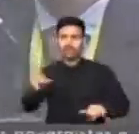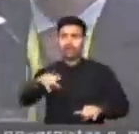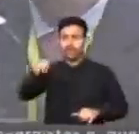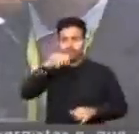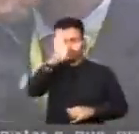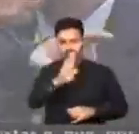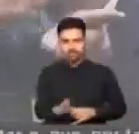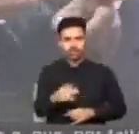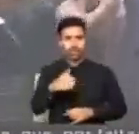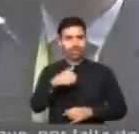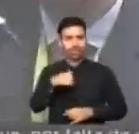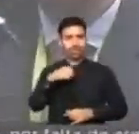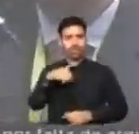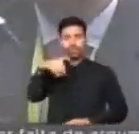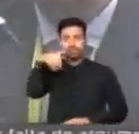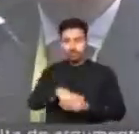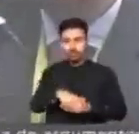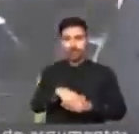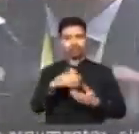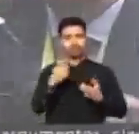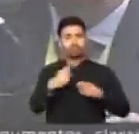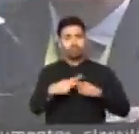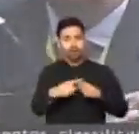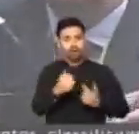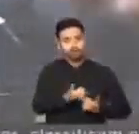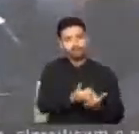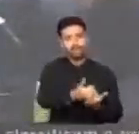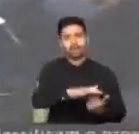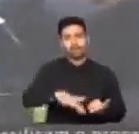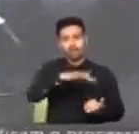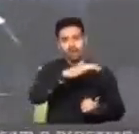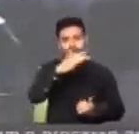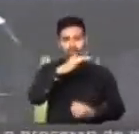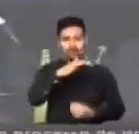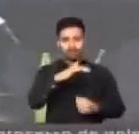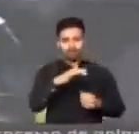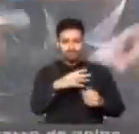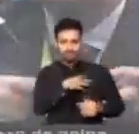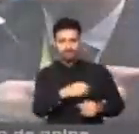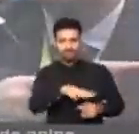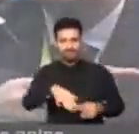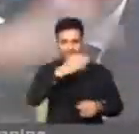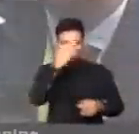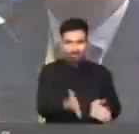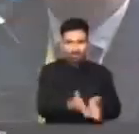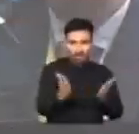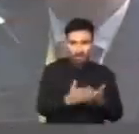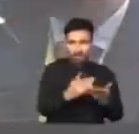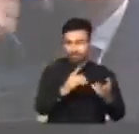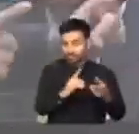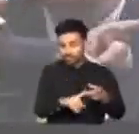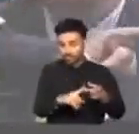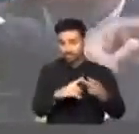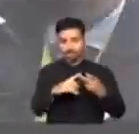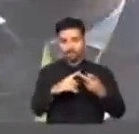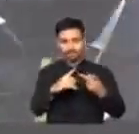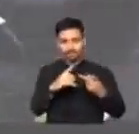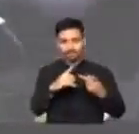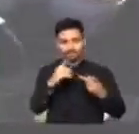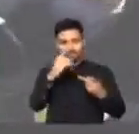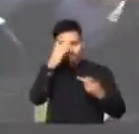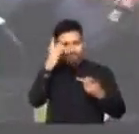que eu voto pelos filhos do povo. Pelos filhos do povo da invasão, das ocupações,